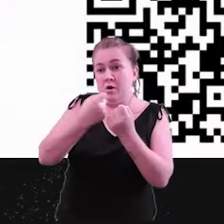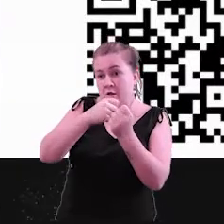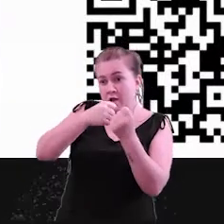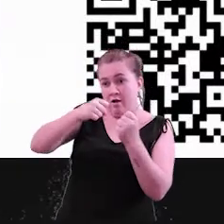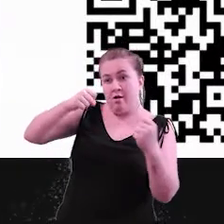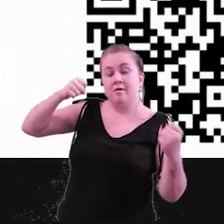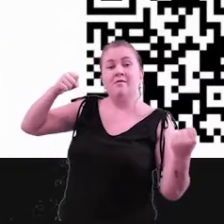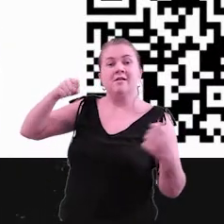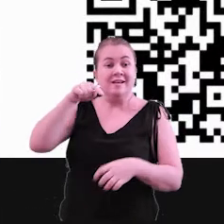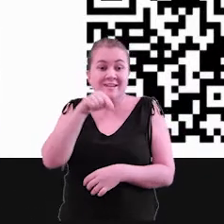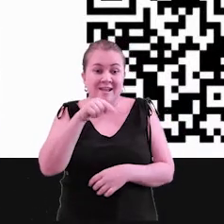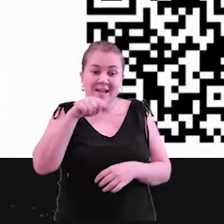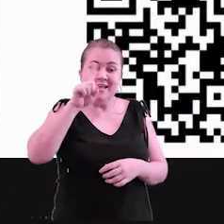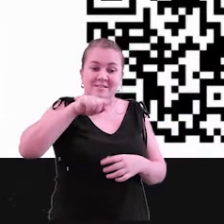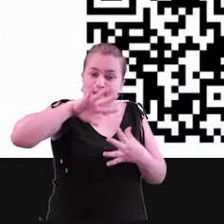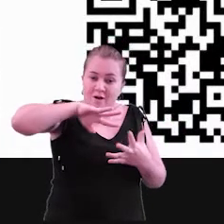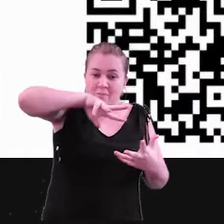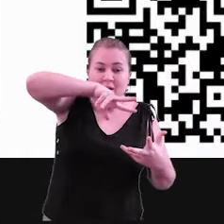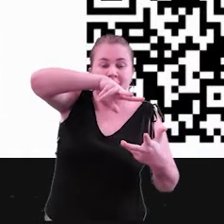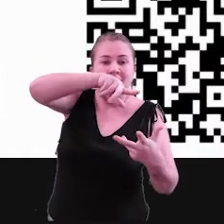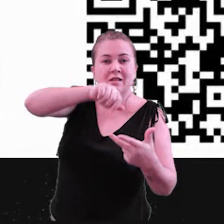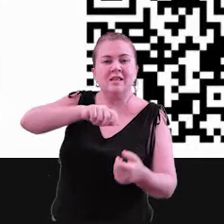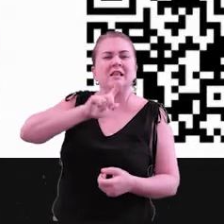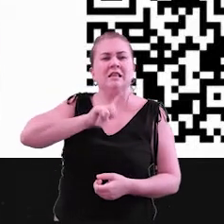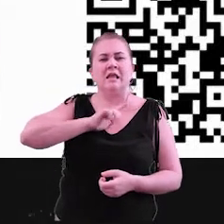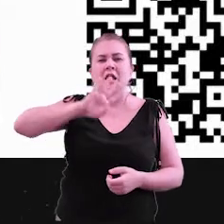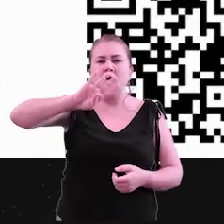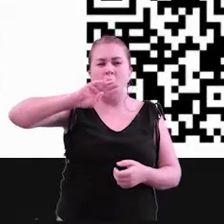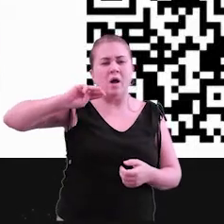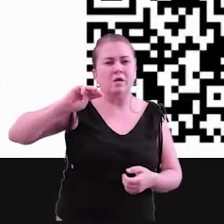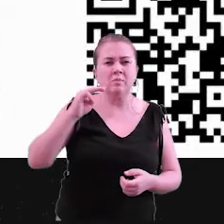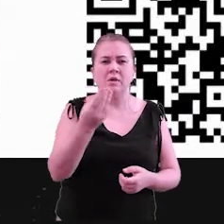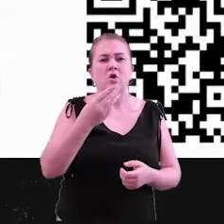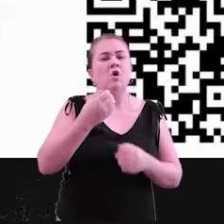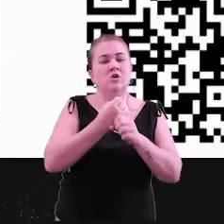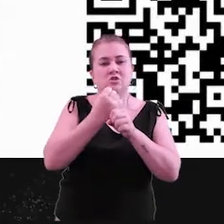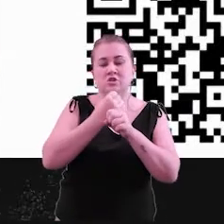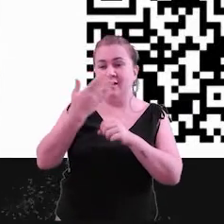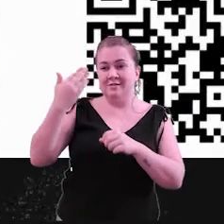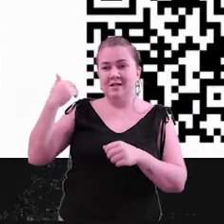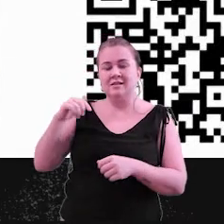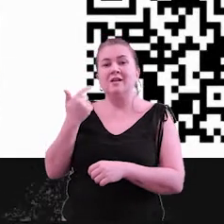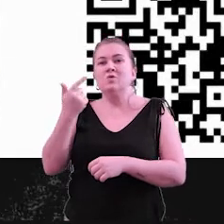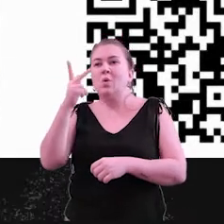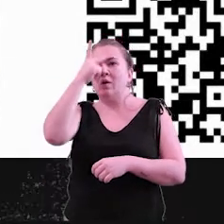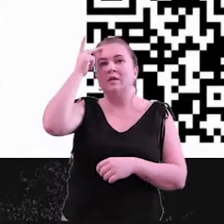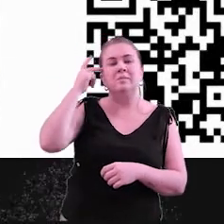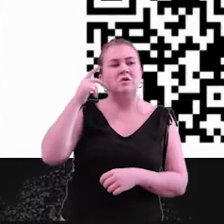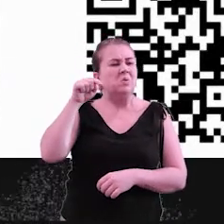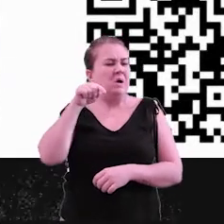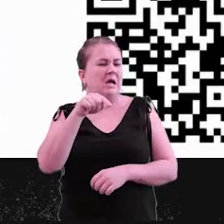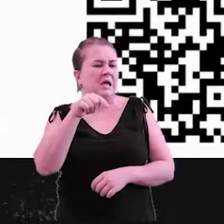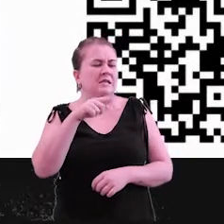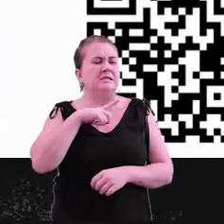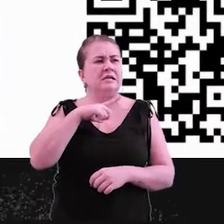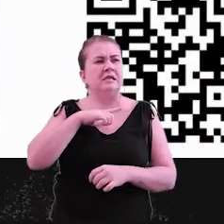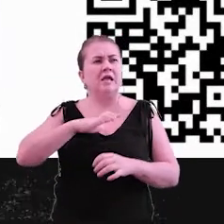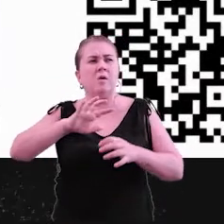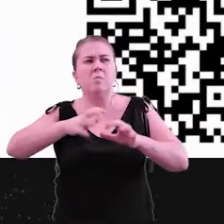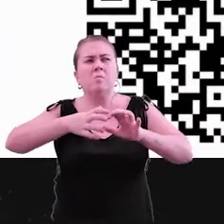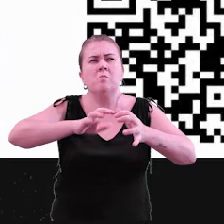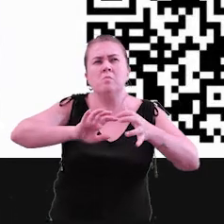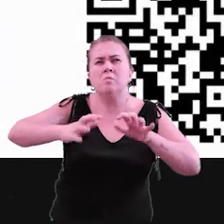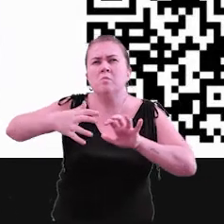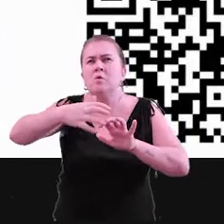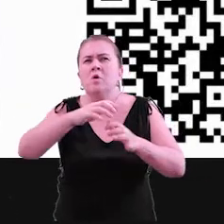atrás. Aí o outro visitante pergunta, os buracos são vulcões? E aí o mediador, a partir disso, começa, então, a